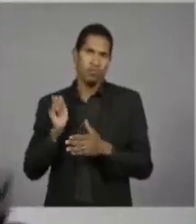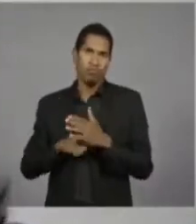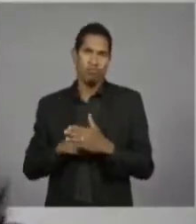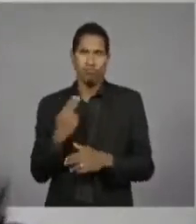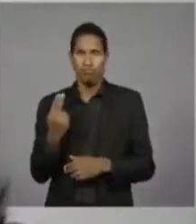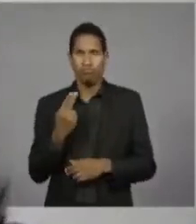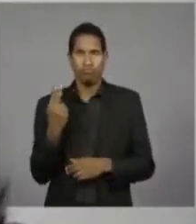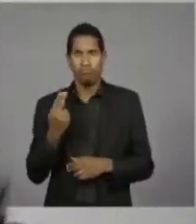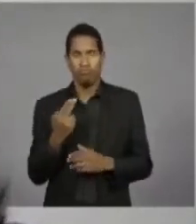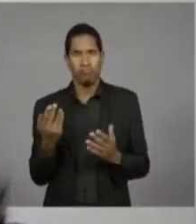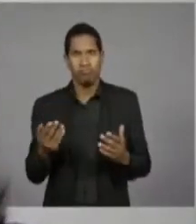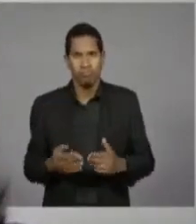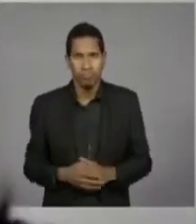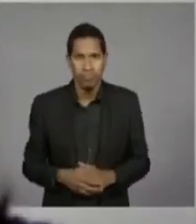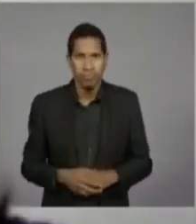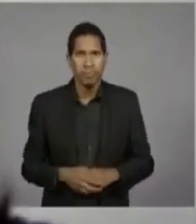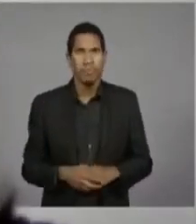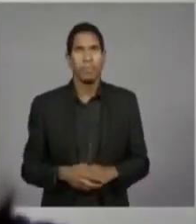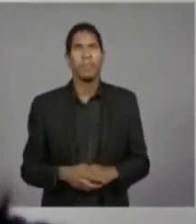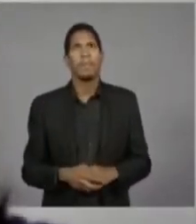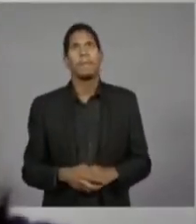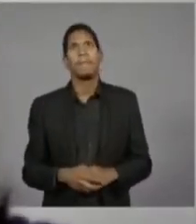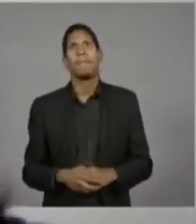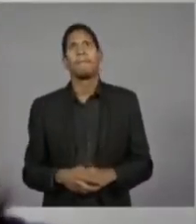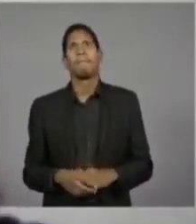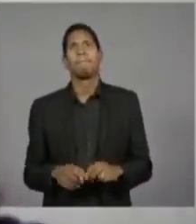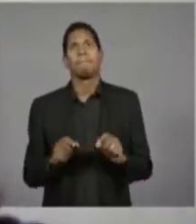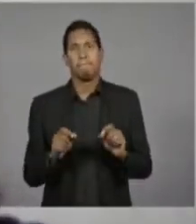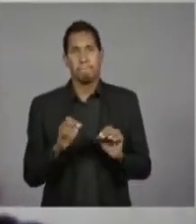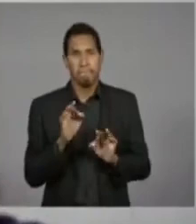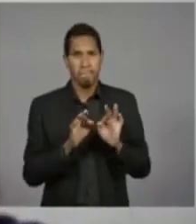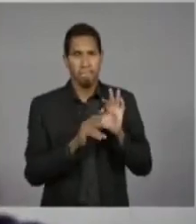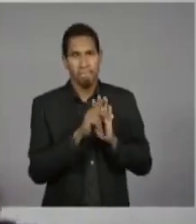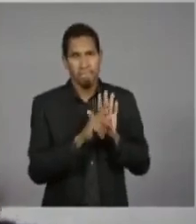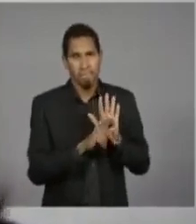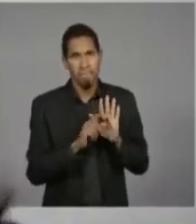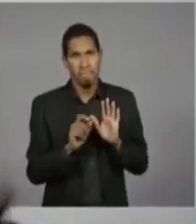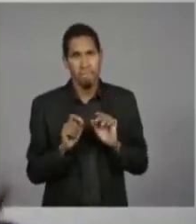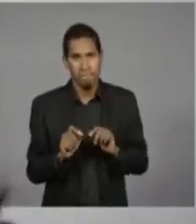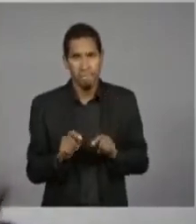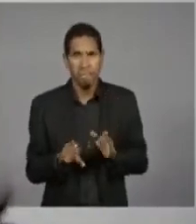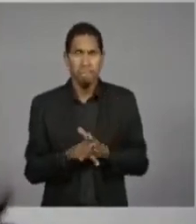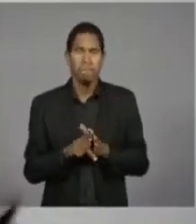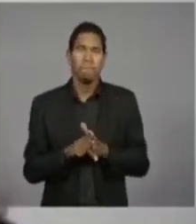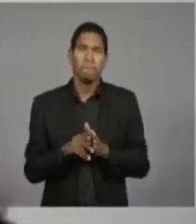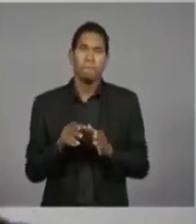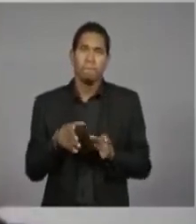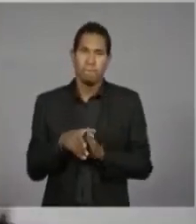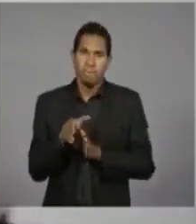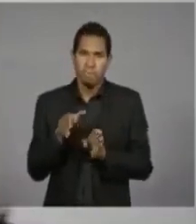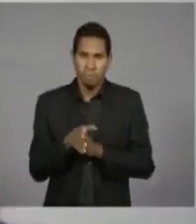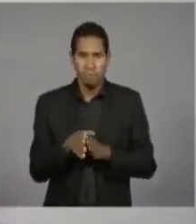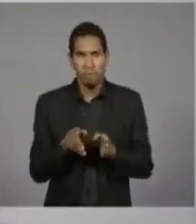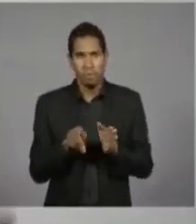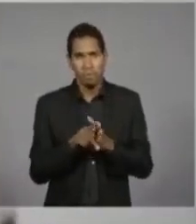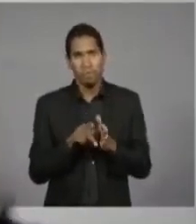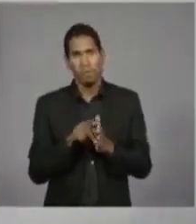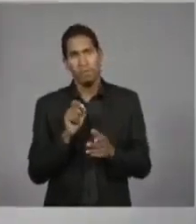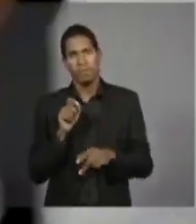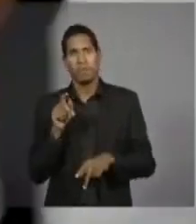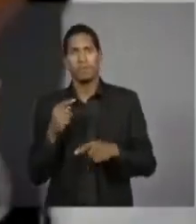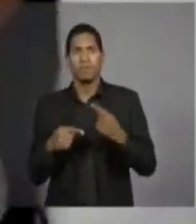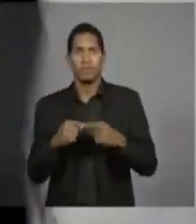autora originalmente. Projeto de Conselho Municipal de Política Cultural, também é um projeto do